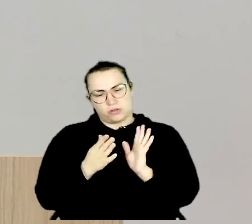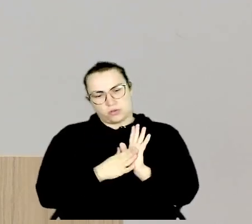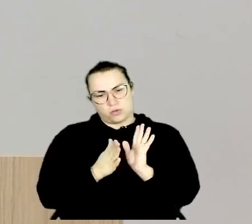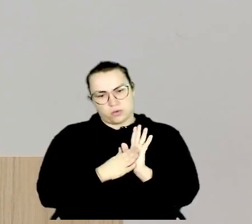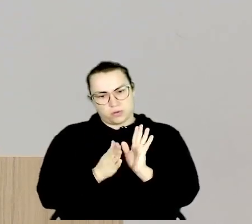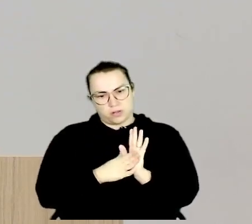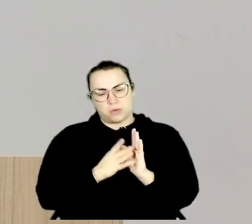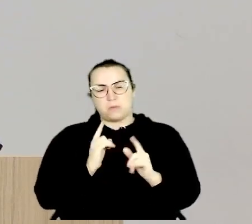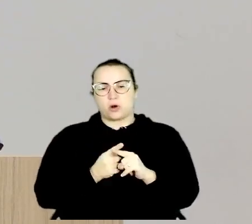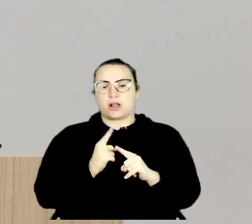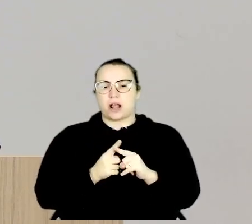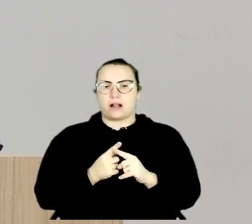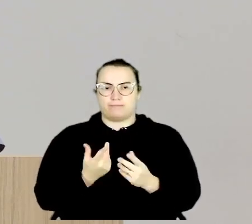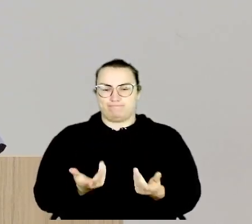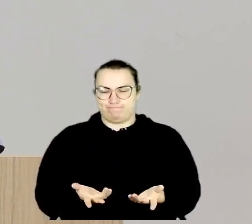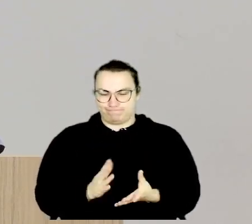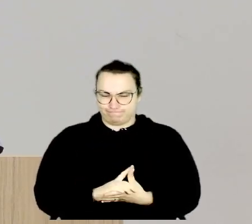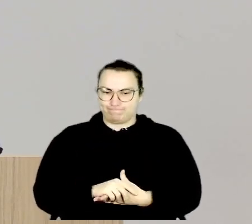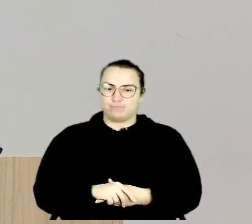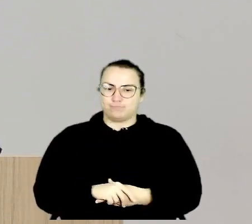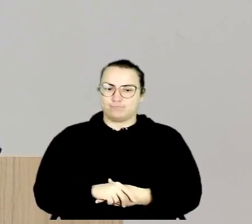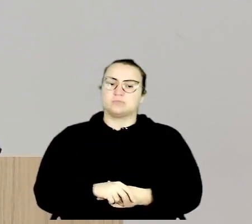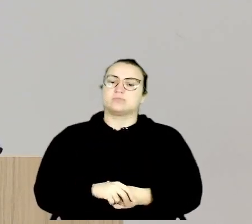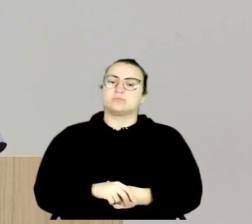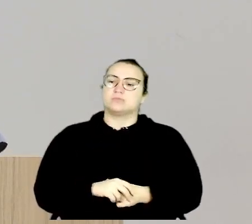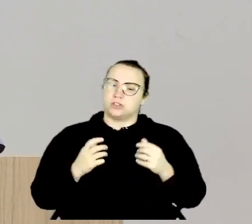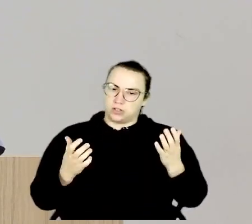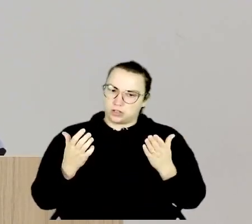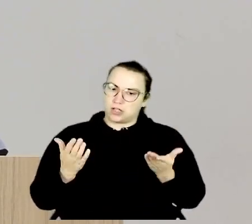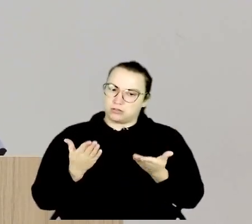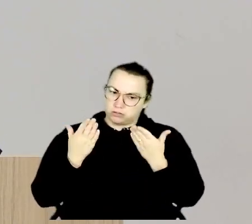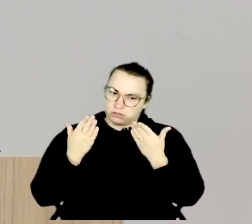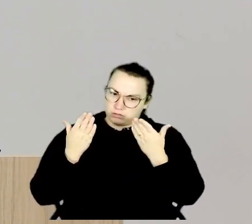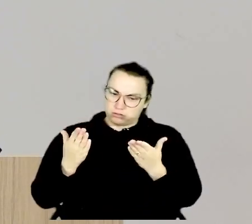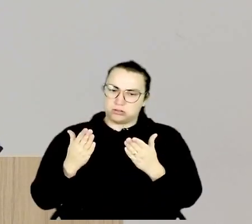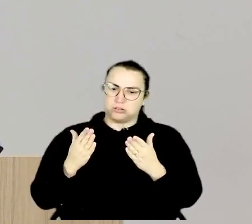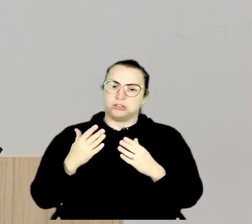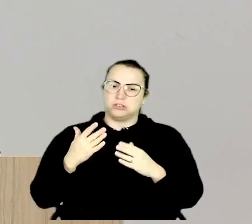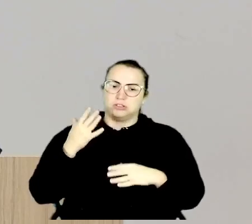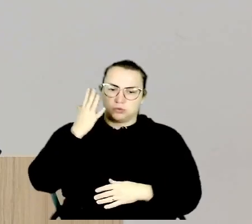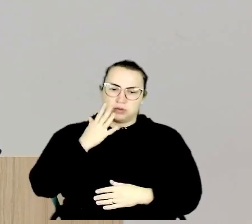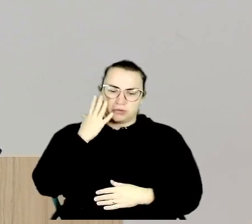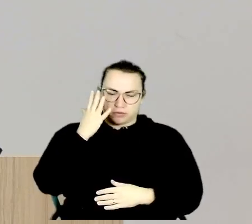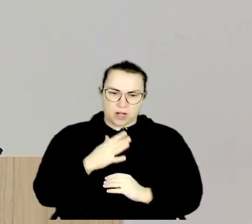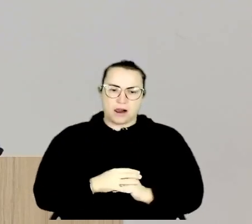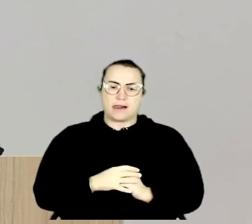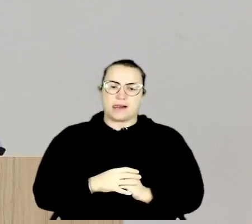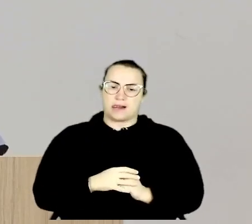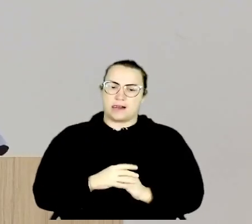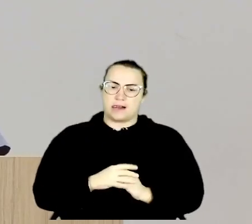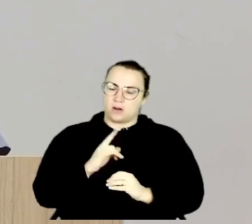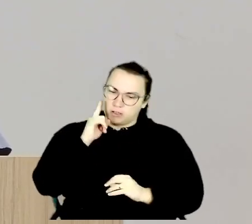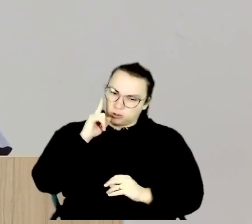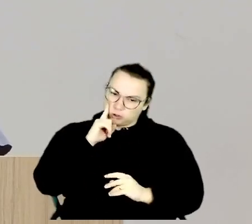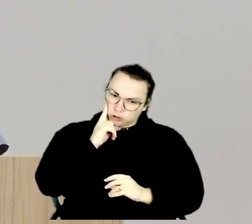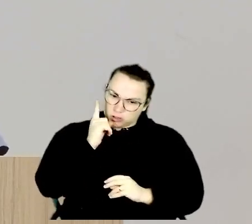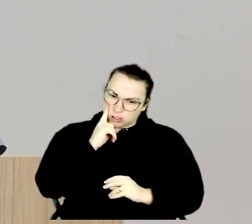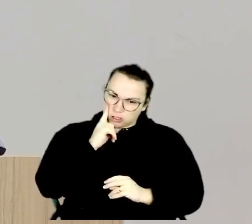agiu. Mas eu quero aqui enaltecer sua fala, essas cobranças diárias que o senhor tem feito,